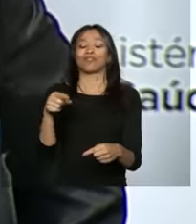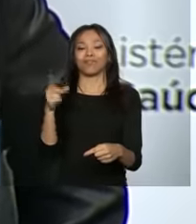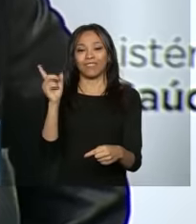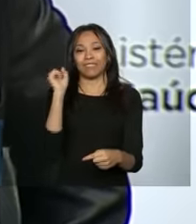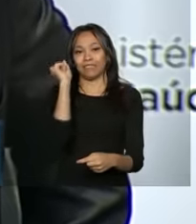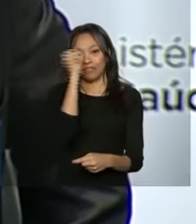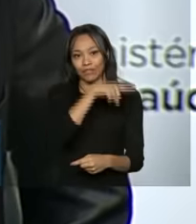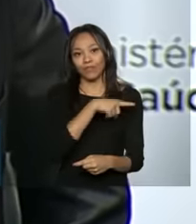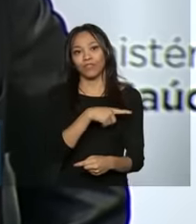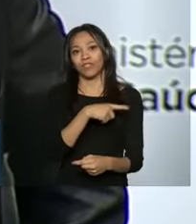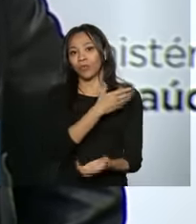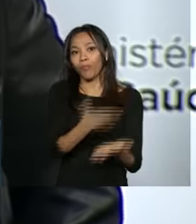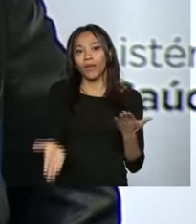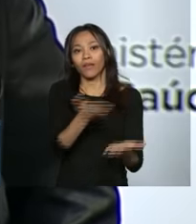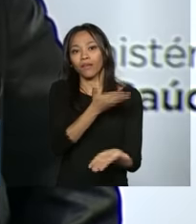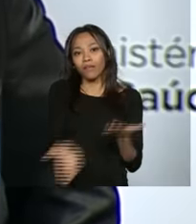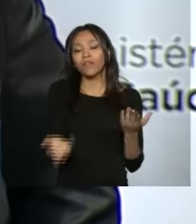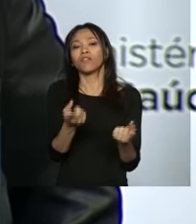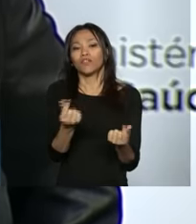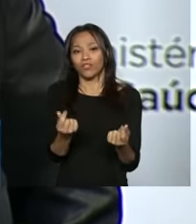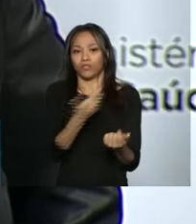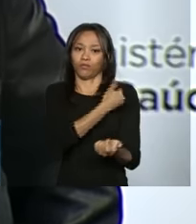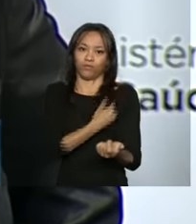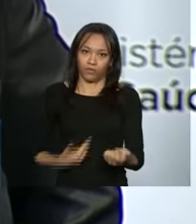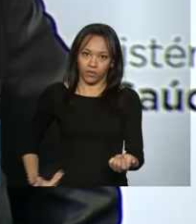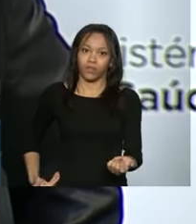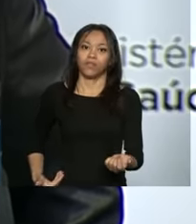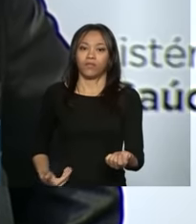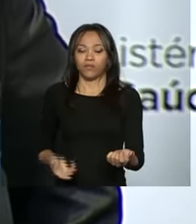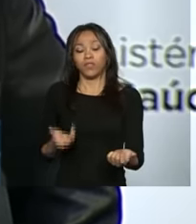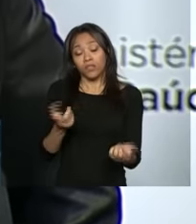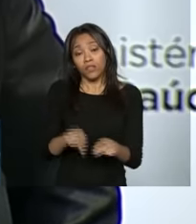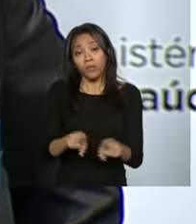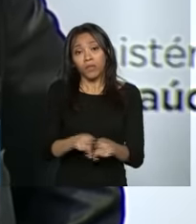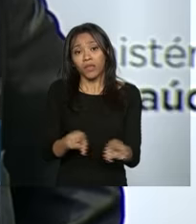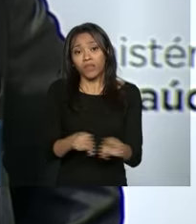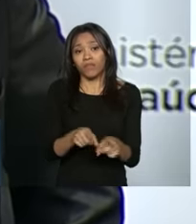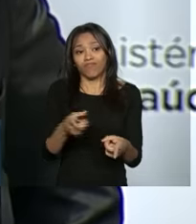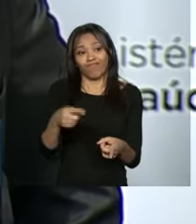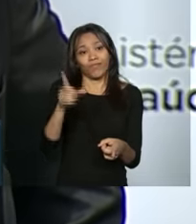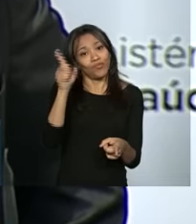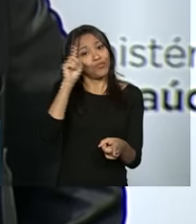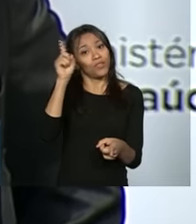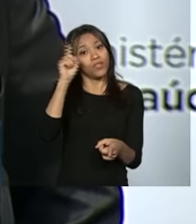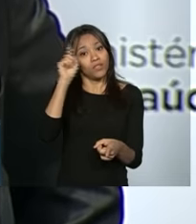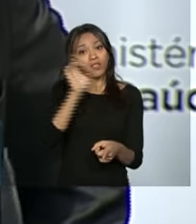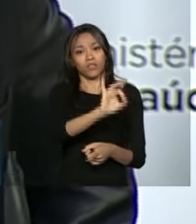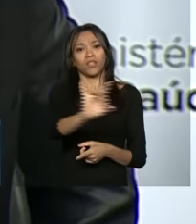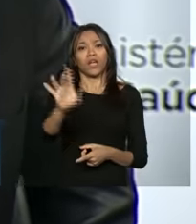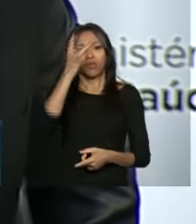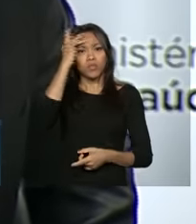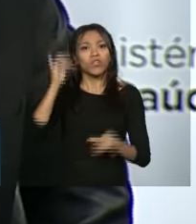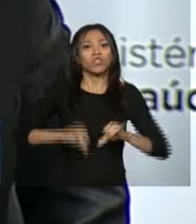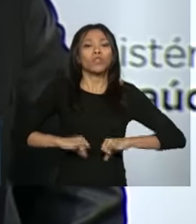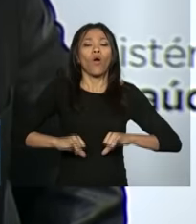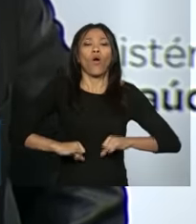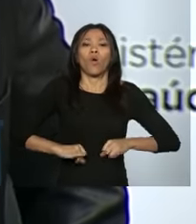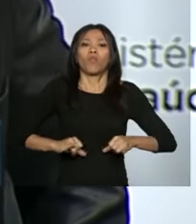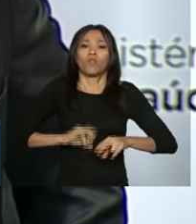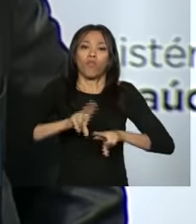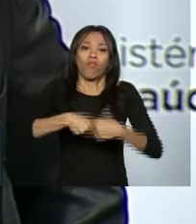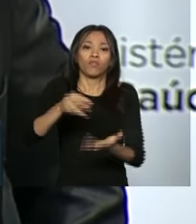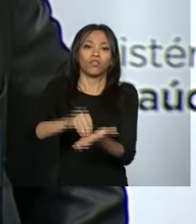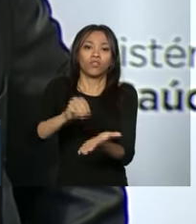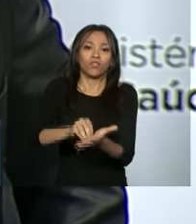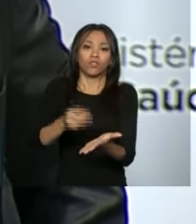para os cofres públicos mas não só isso o impacto que isso tem no dia a dia de cada cidadão que demanda a saúde pública é importante colocar que